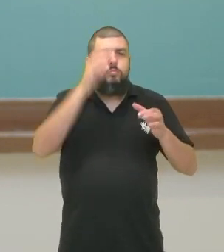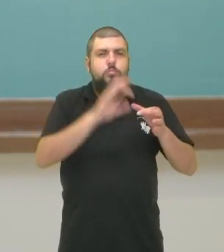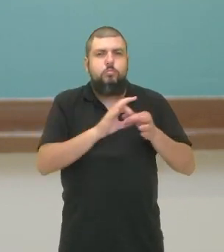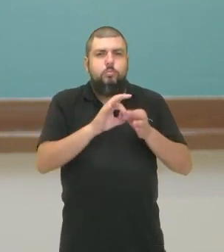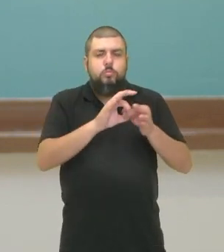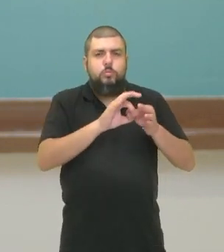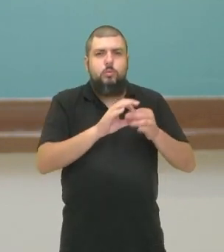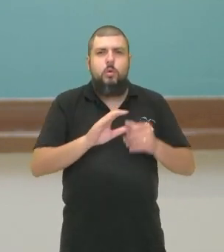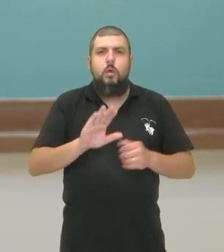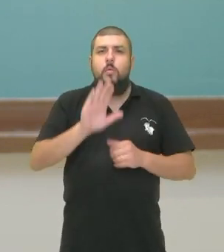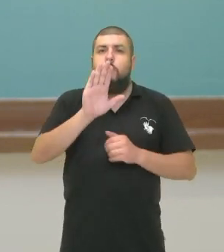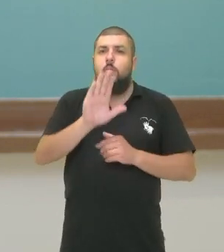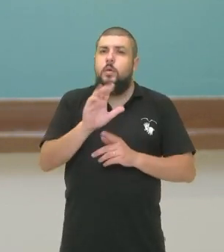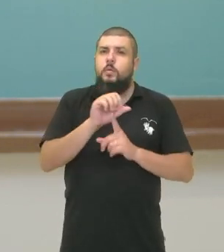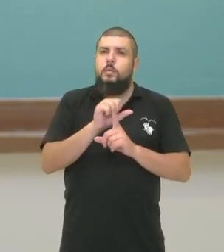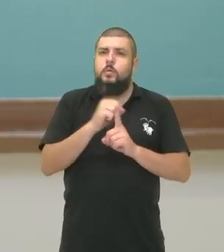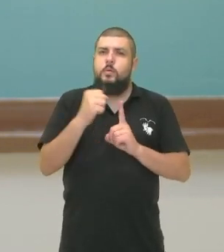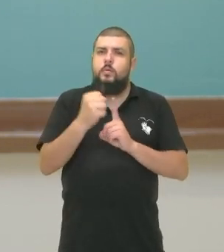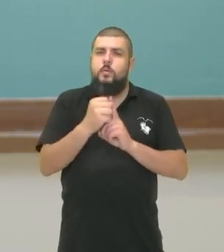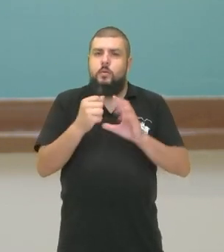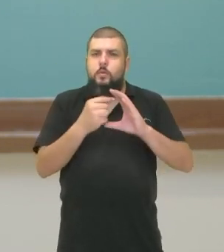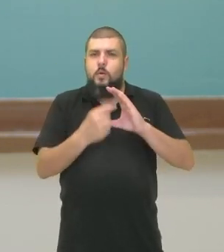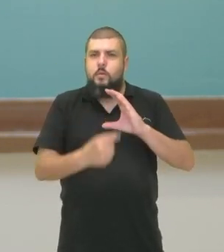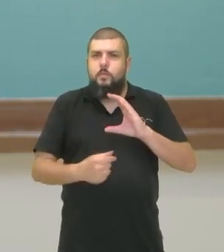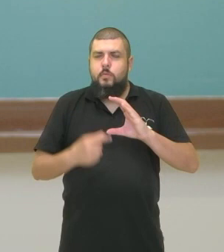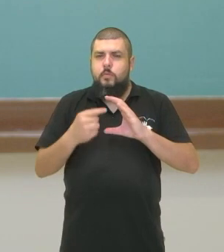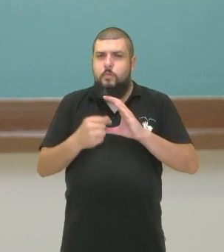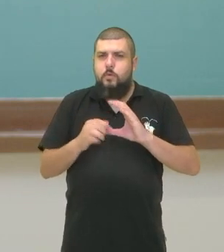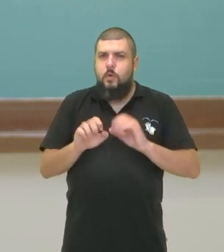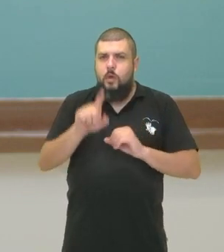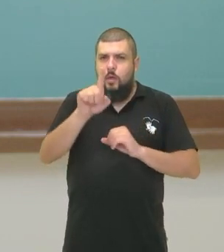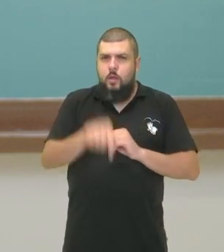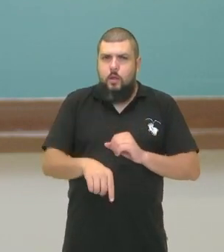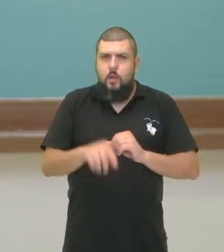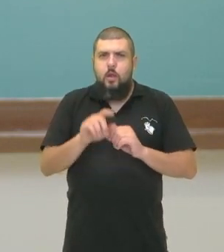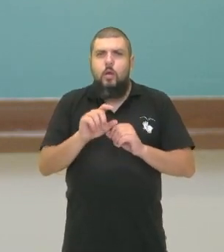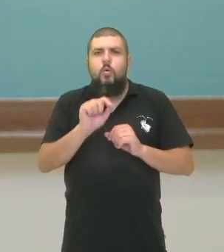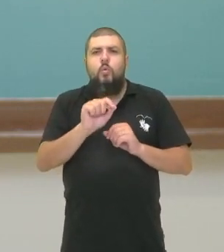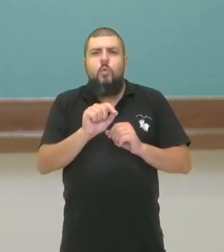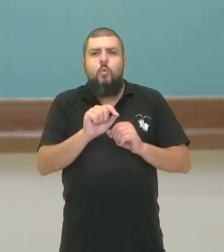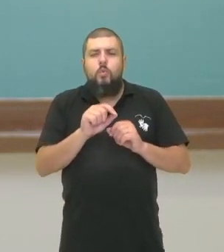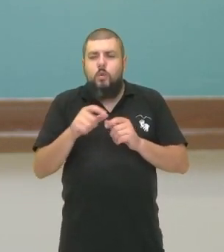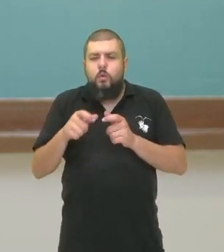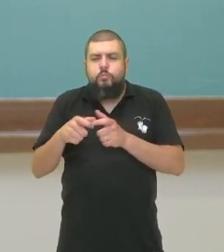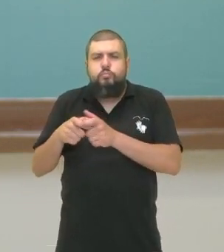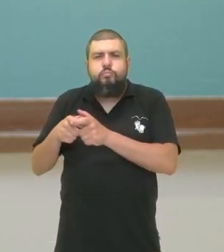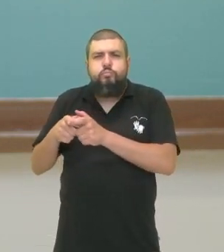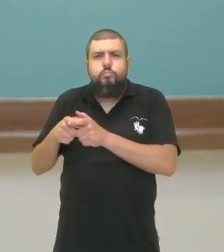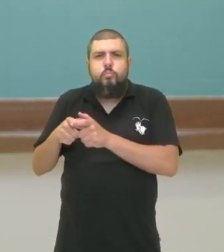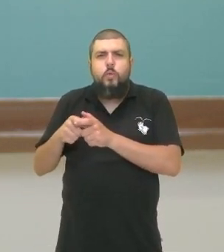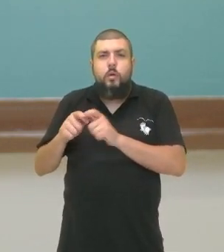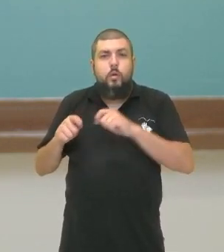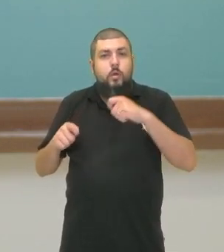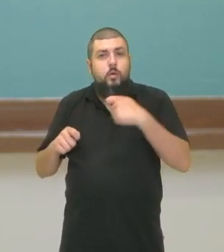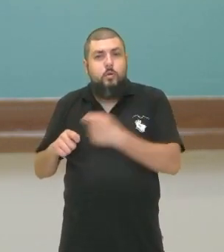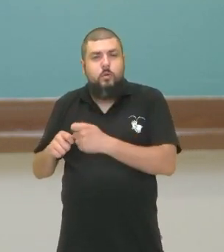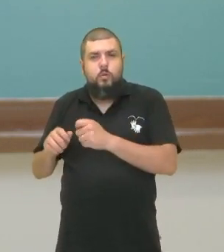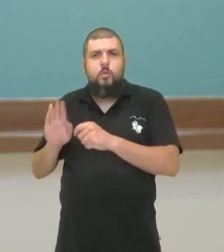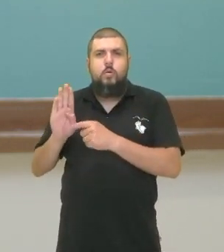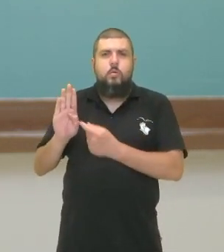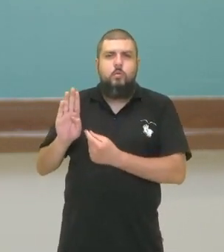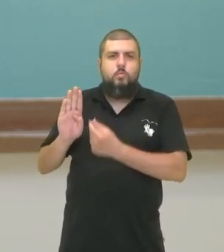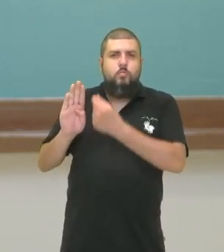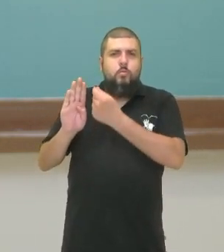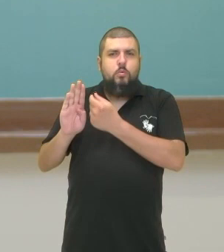capitalistas a consciência coletiva é muito baseada numa consciência de uma minoria, que é uma classe chamada de burguesia, né, que detém os